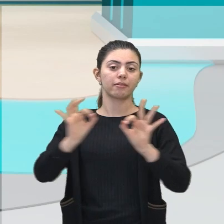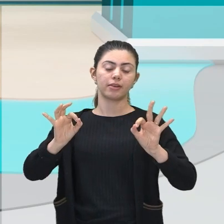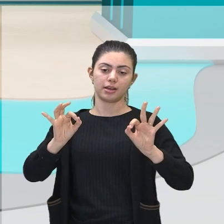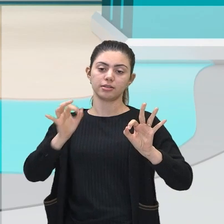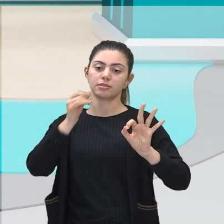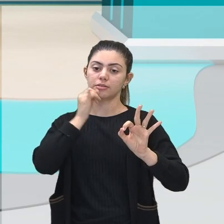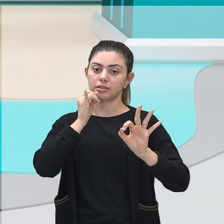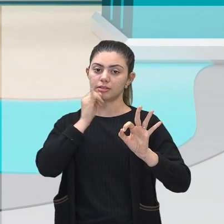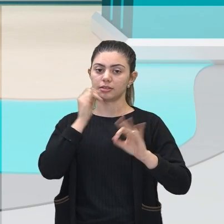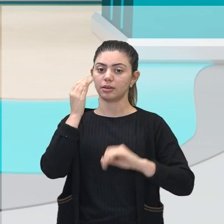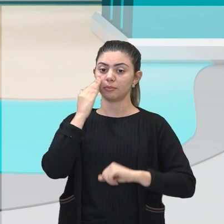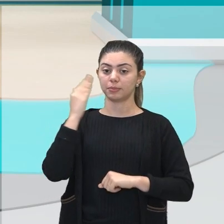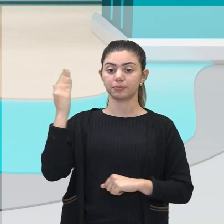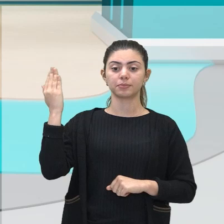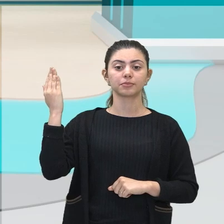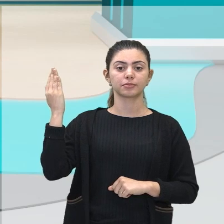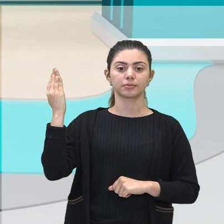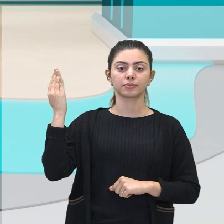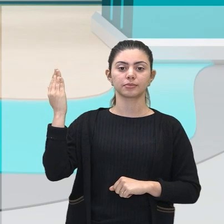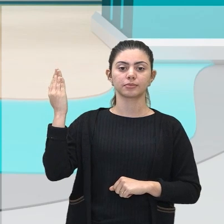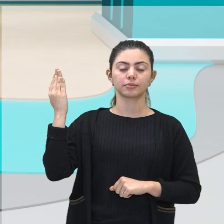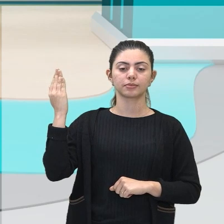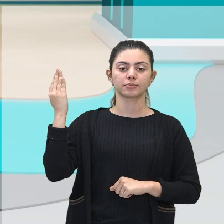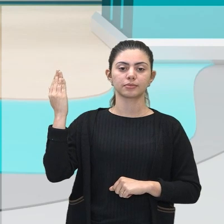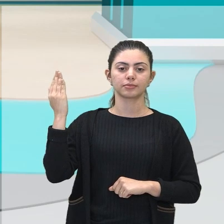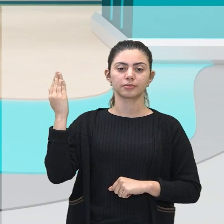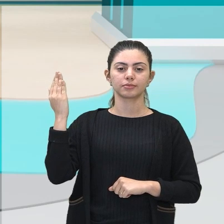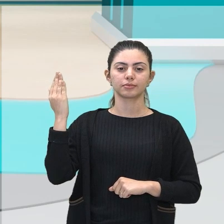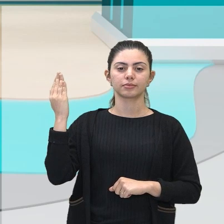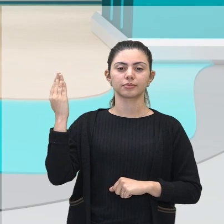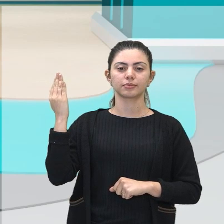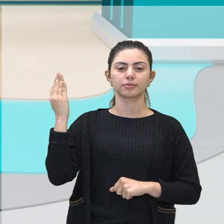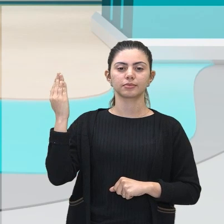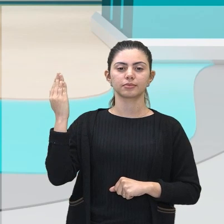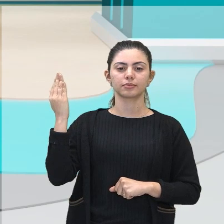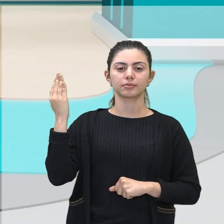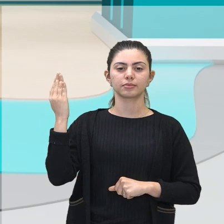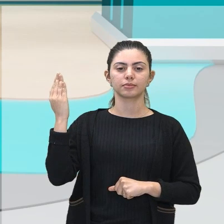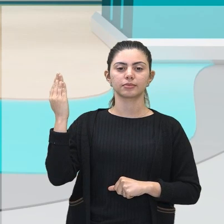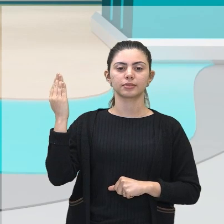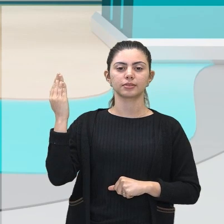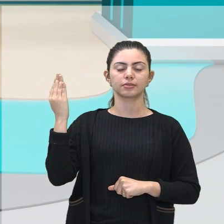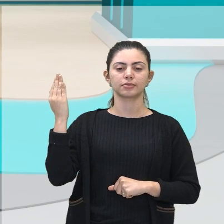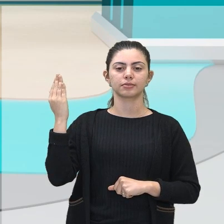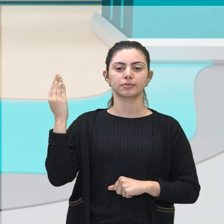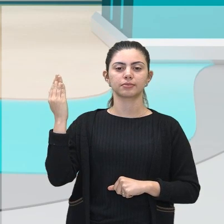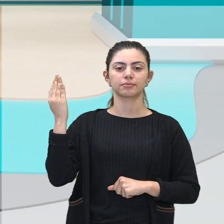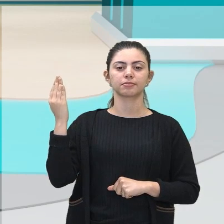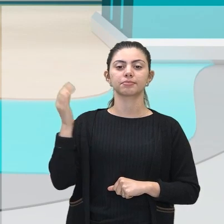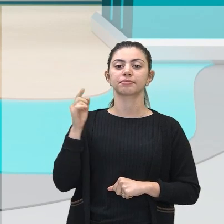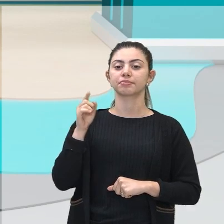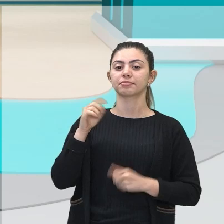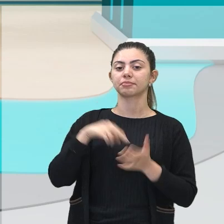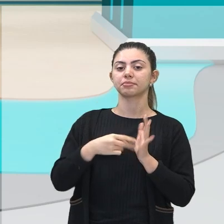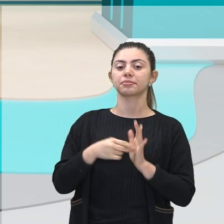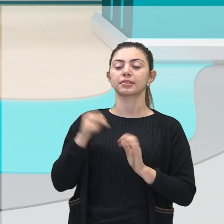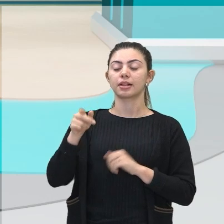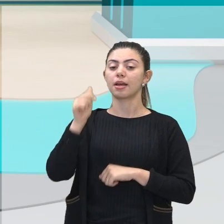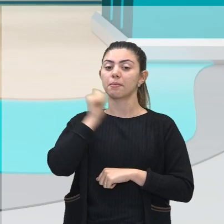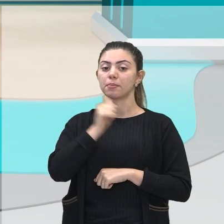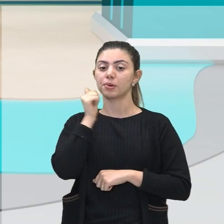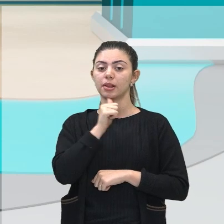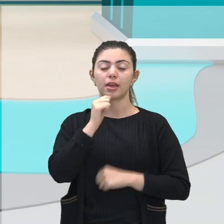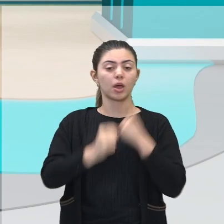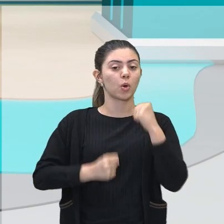exemplo. She ran quickly. She ran quickly, que disse assim, ela correu